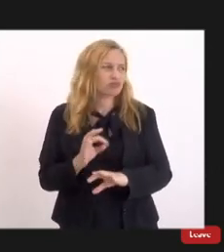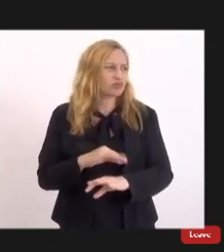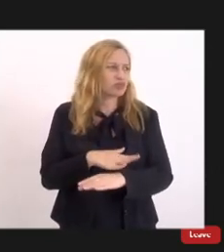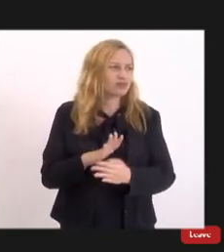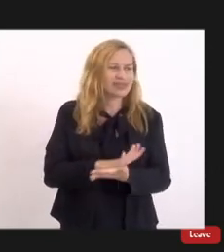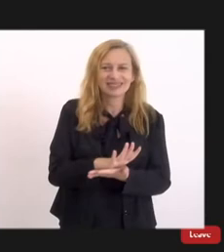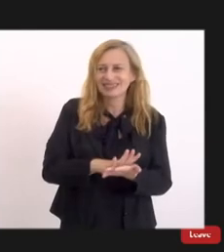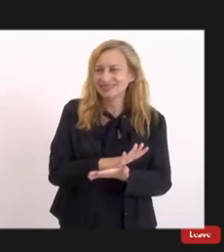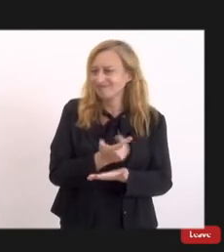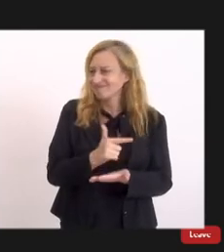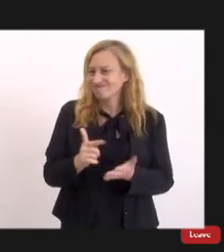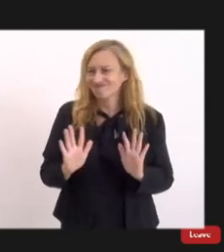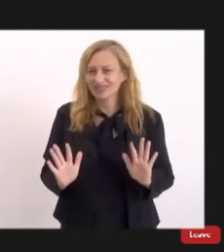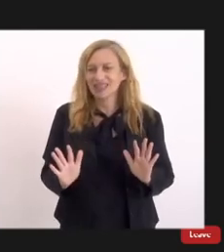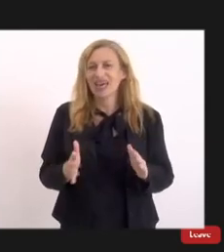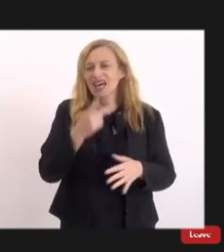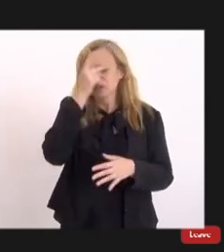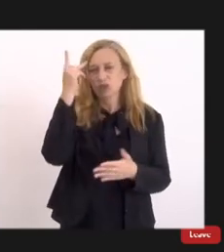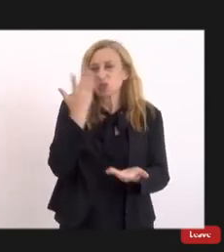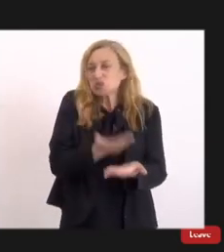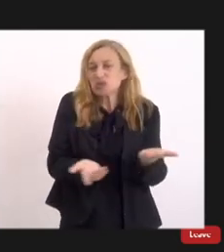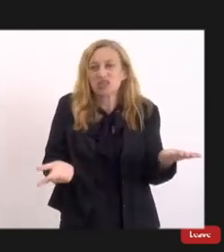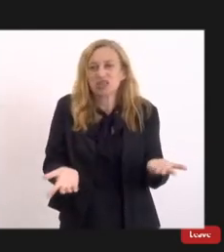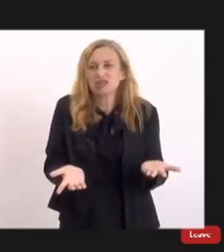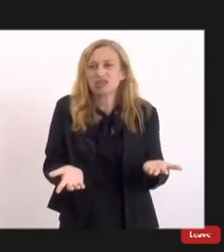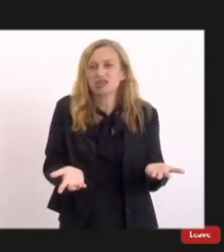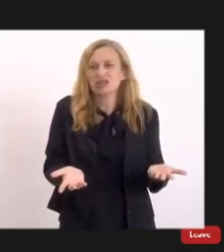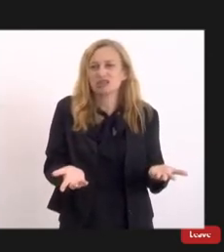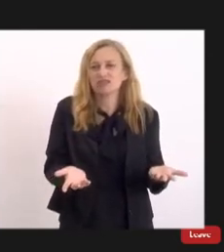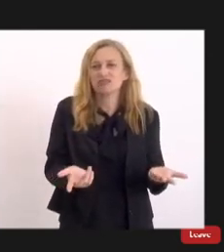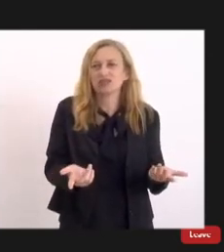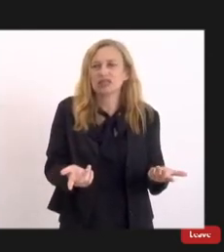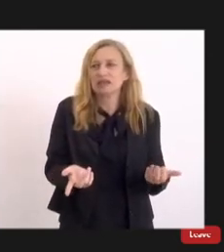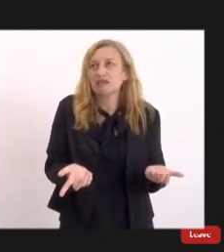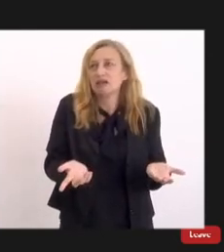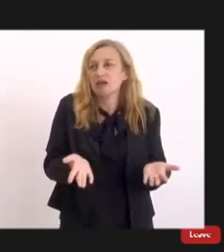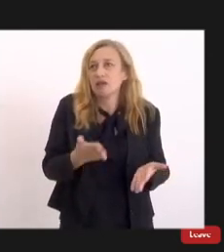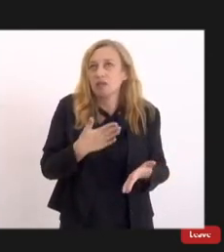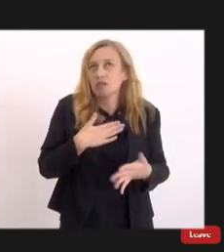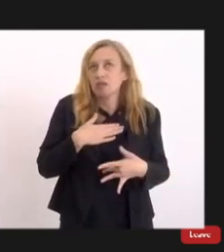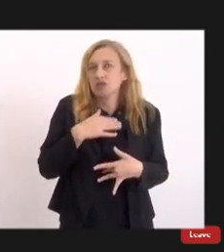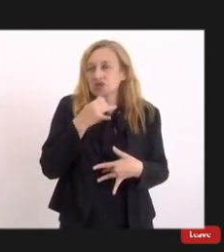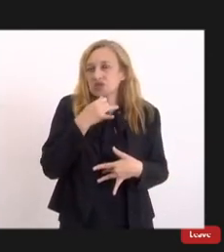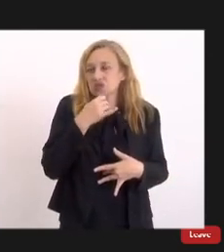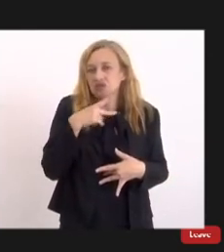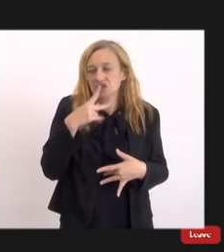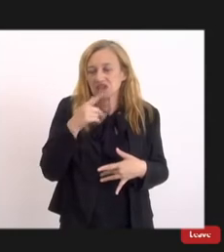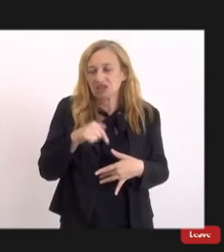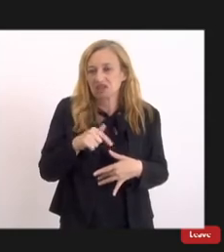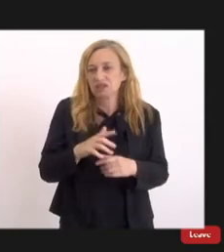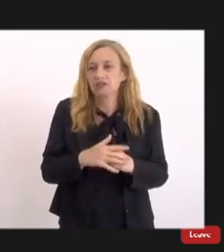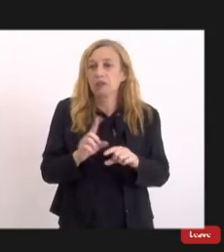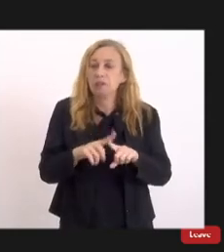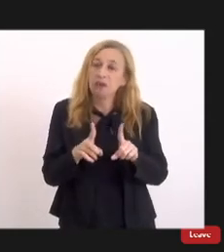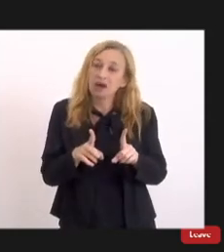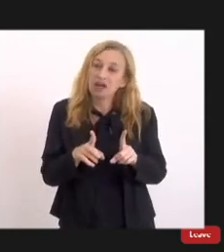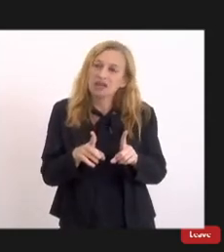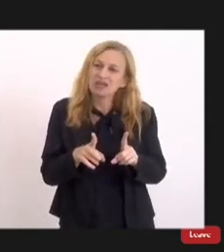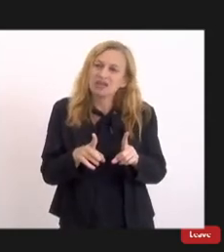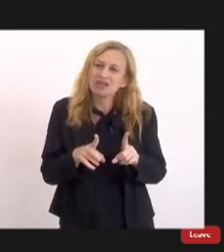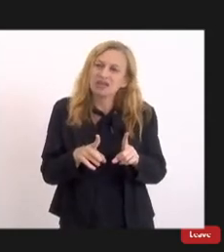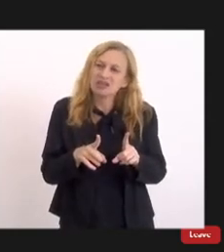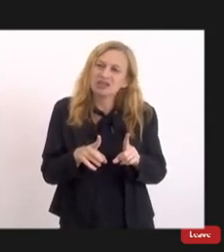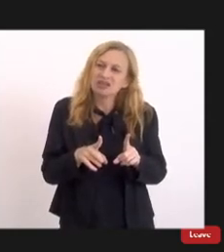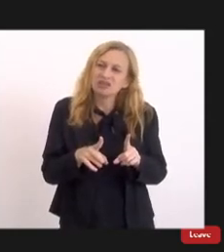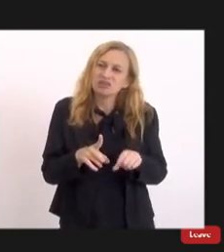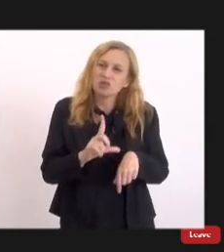e as pessoas estão muito perdidas. Além disso, que até assim, para mim é constrangedor ter que falar isso aqui, né, mas tem tudo, é a questão de um terço de